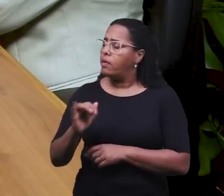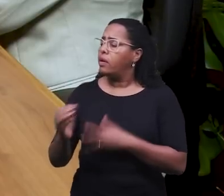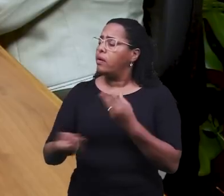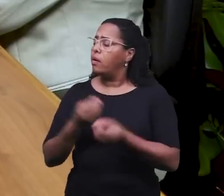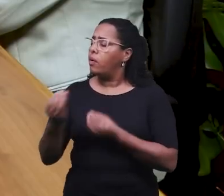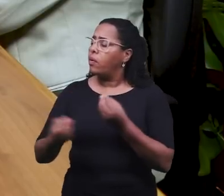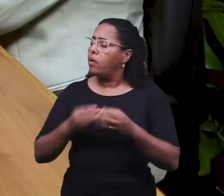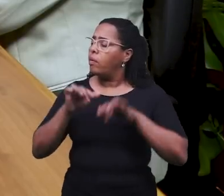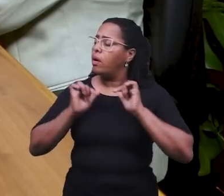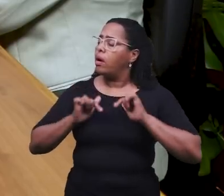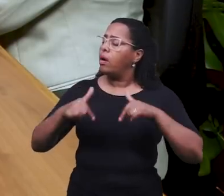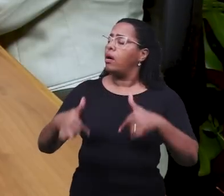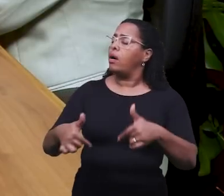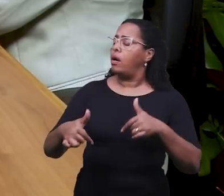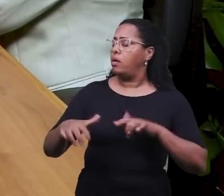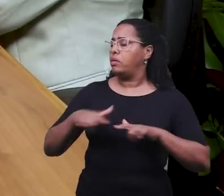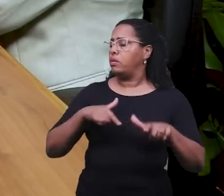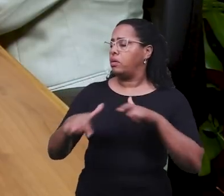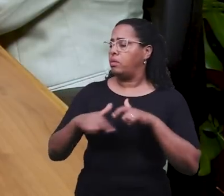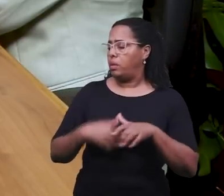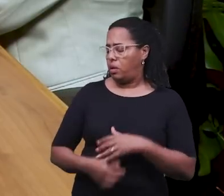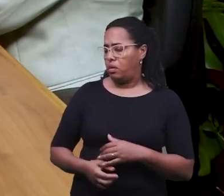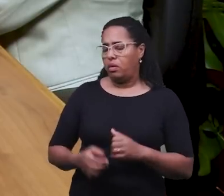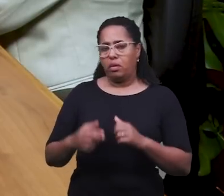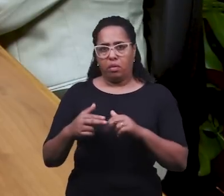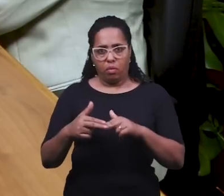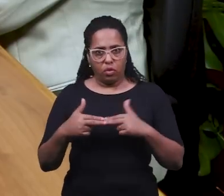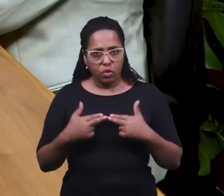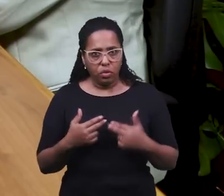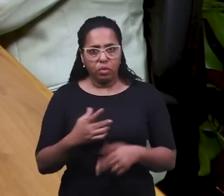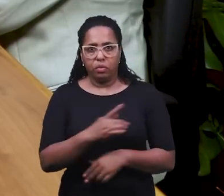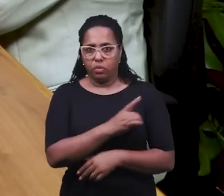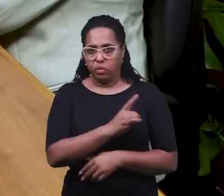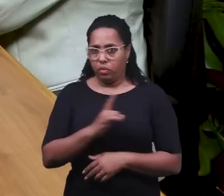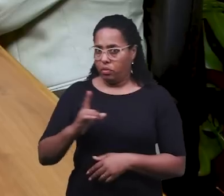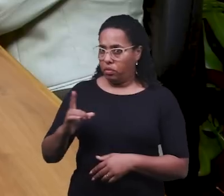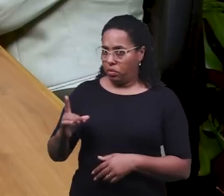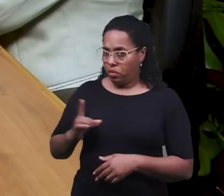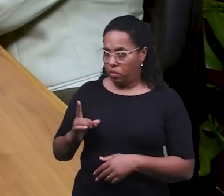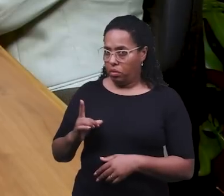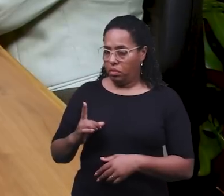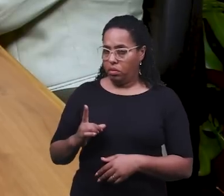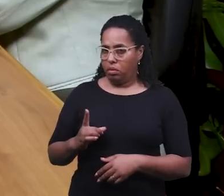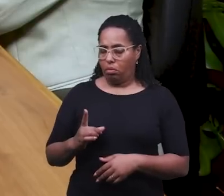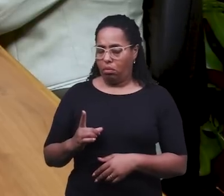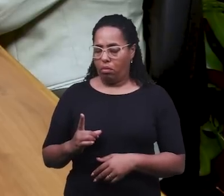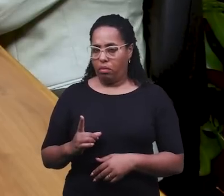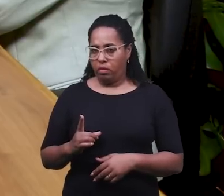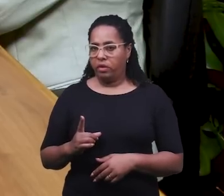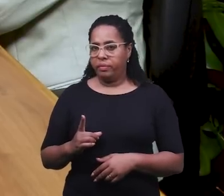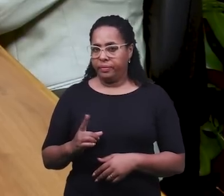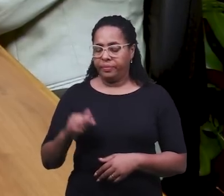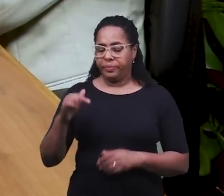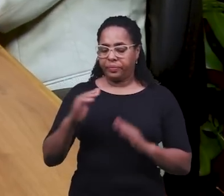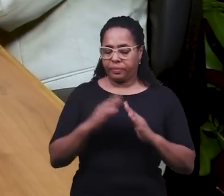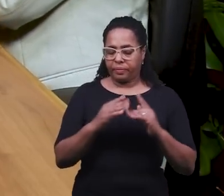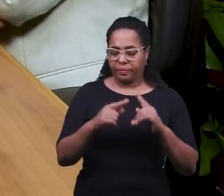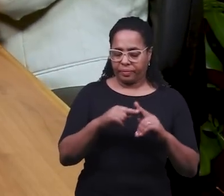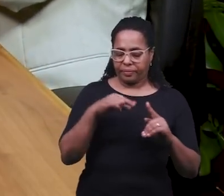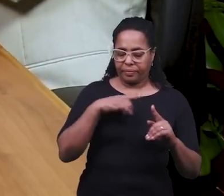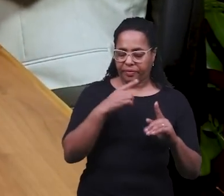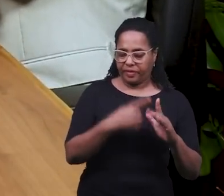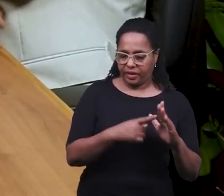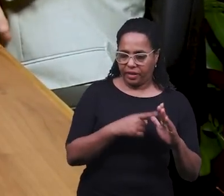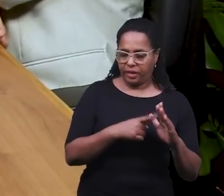para eles como é que funciona o trabalho. O diácono, é por isso que é muito... Às vezes, quando o diácono sai daqui,